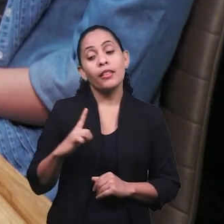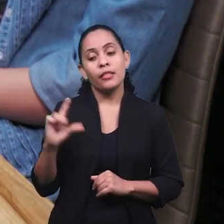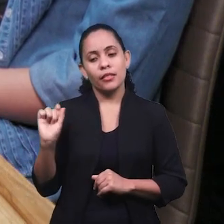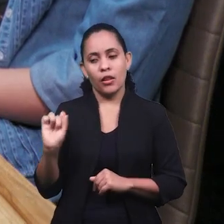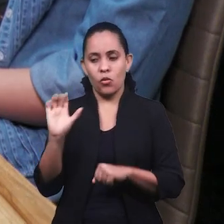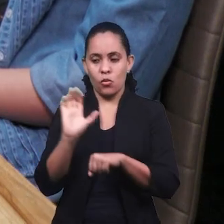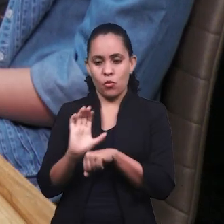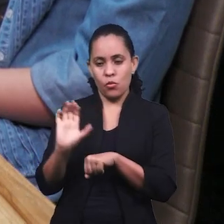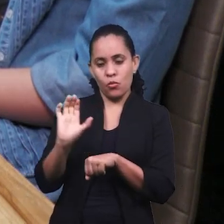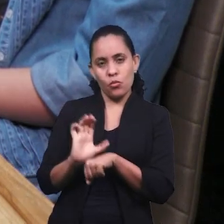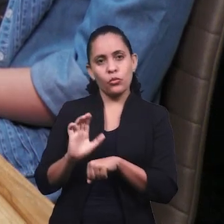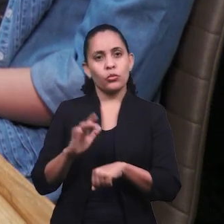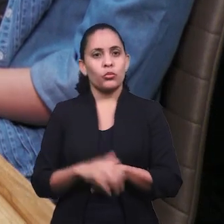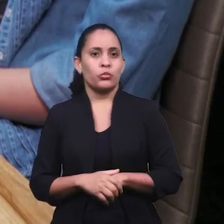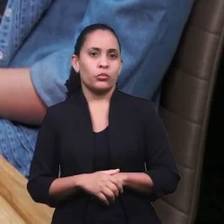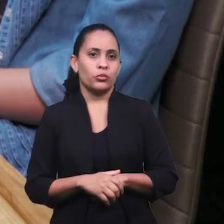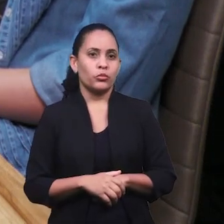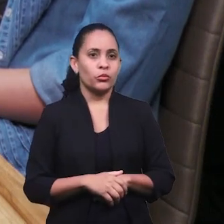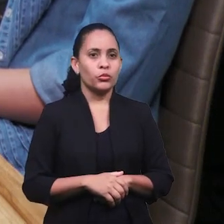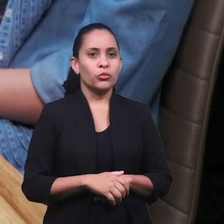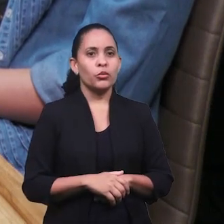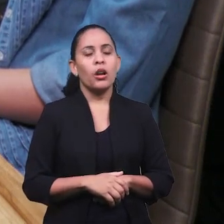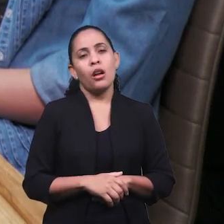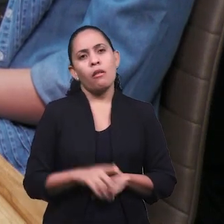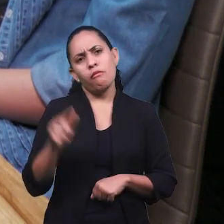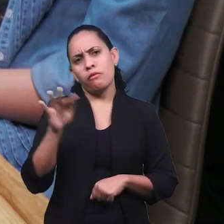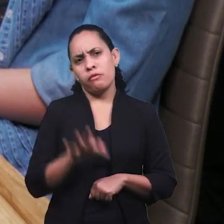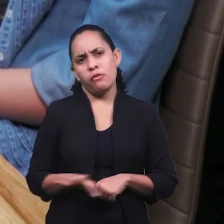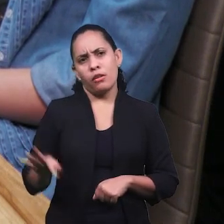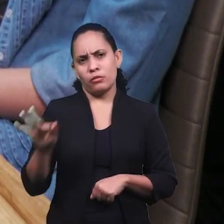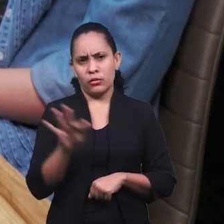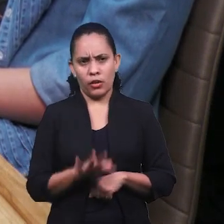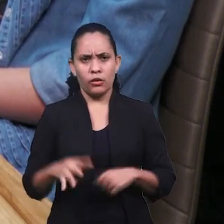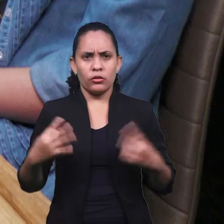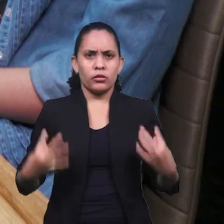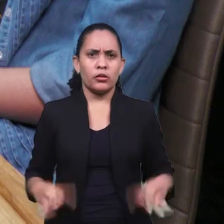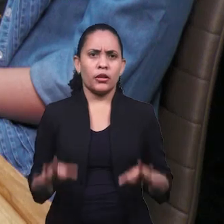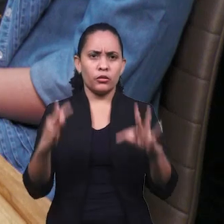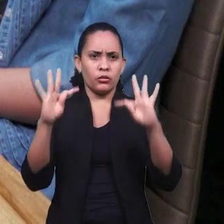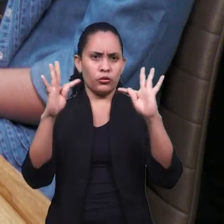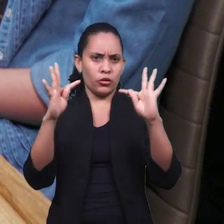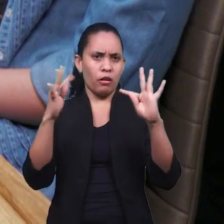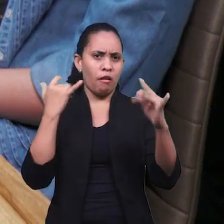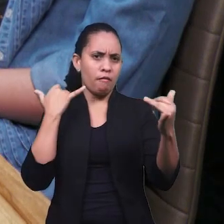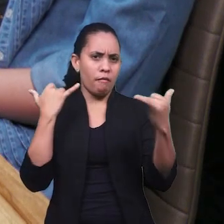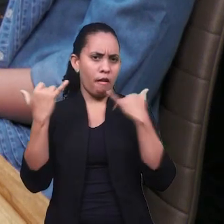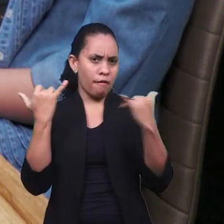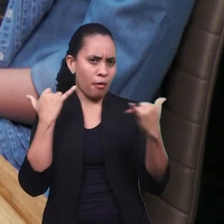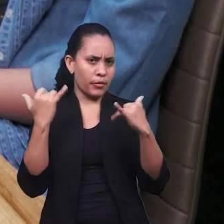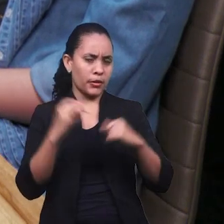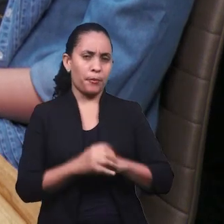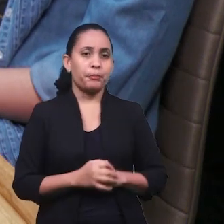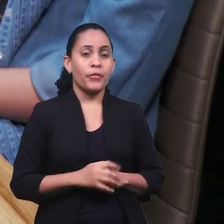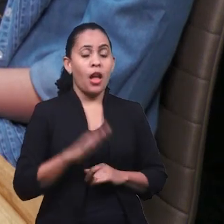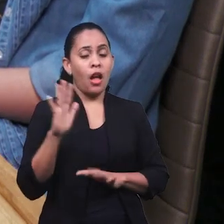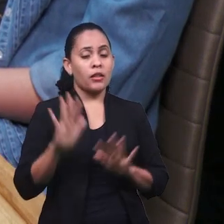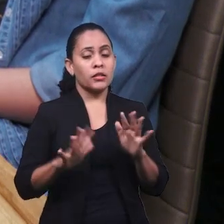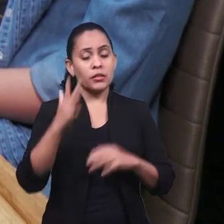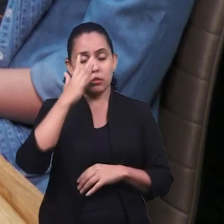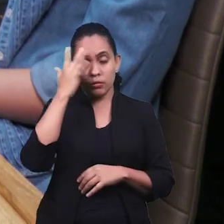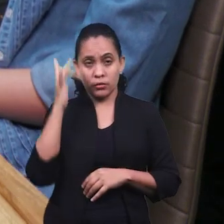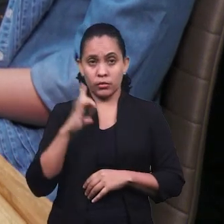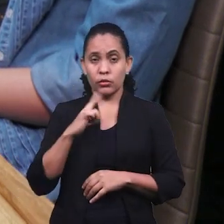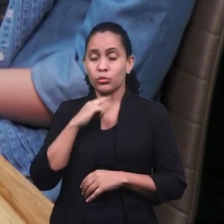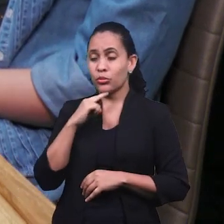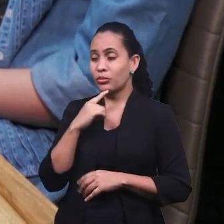alguns cursos superiores na área de tecnologia da informação. Isso, E às vezes as pessoas têm algumas